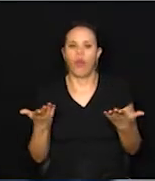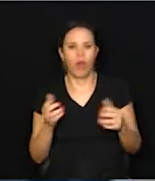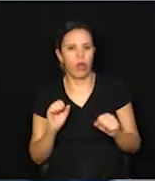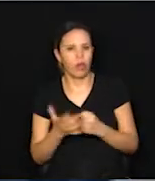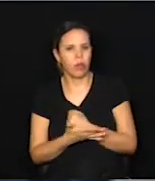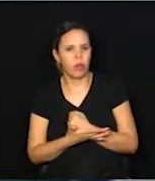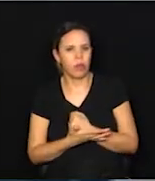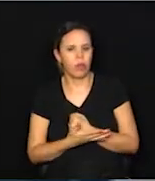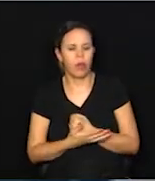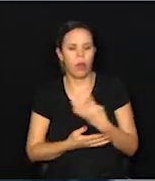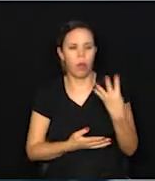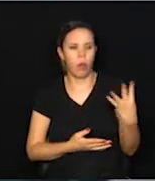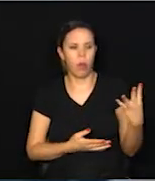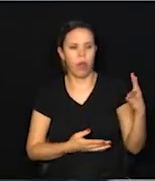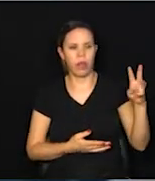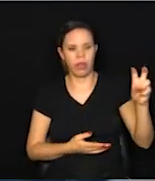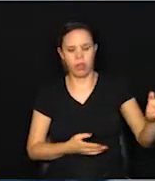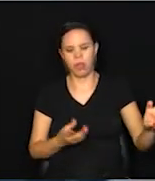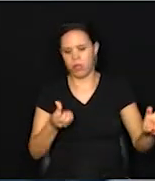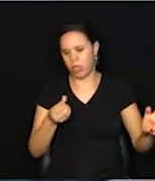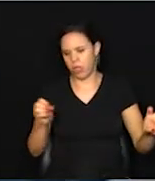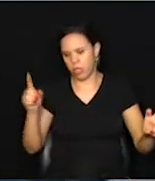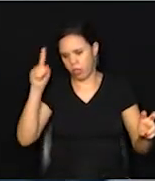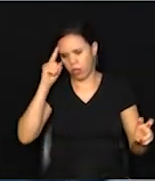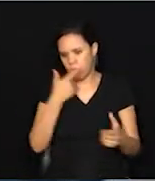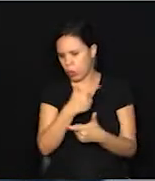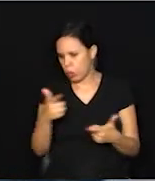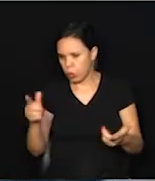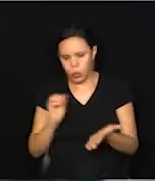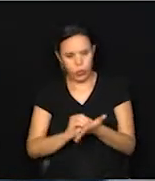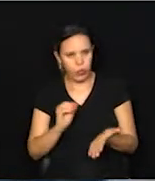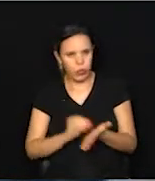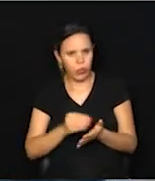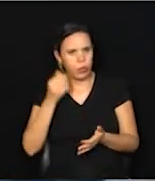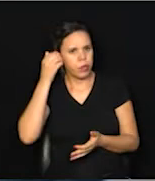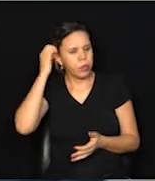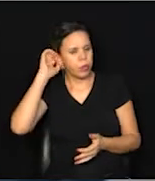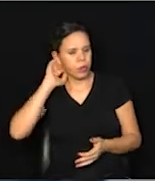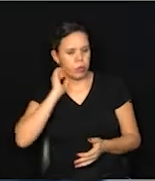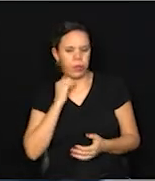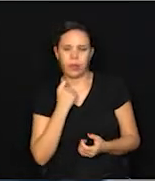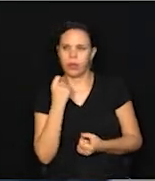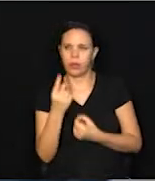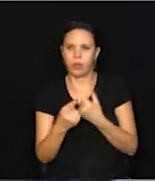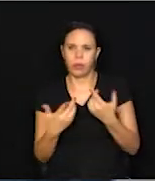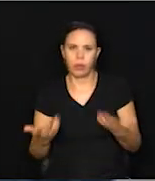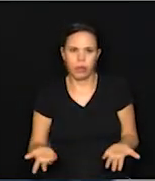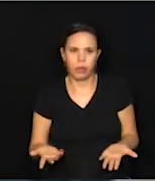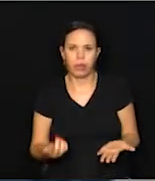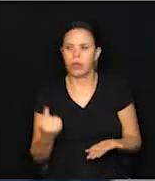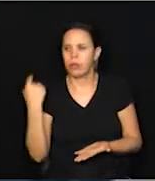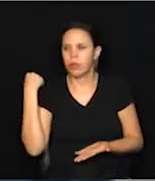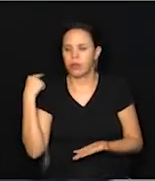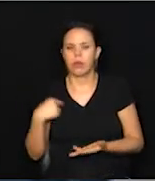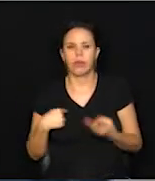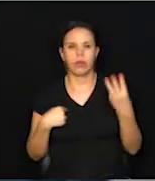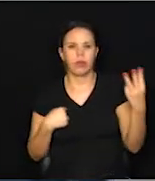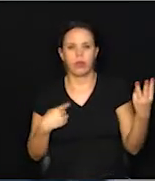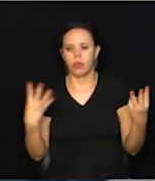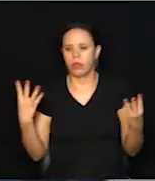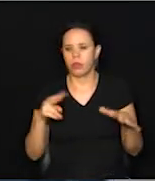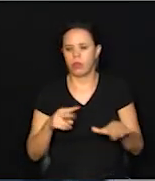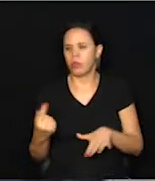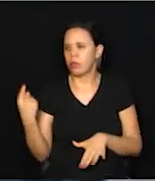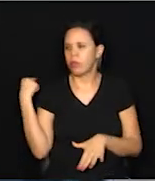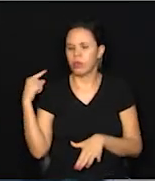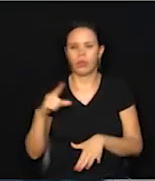45, 60 dias, de modo a não correr risco de desabastecimento em situações eventuais. Naquela época, 3, 4 semanas atrás,